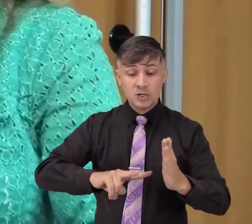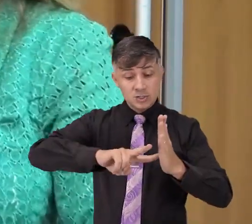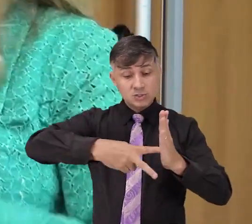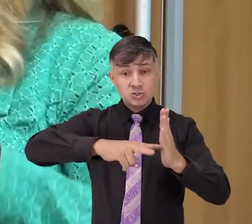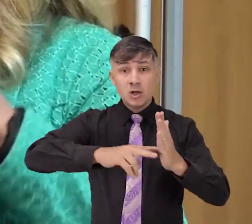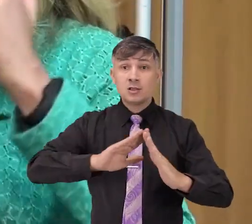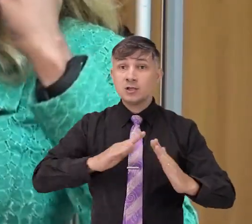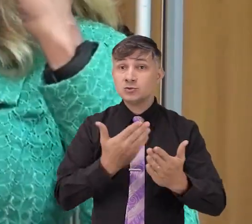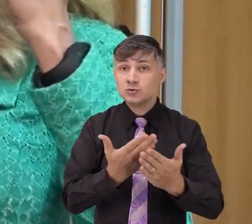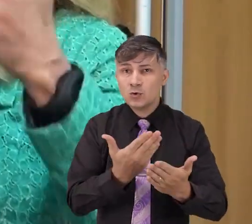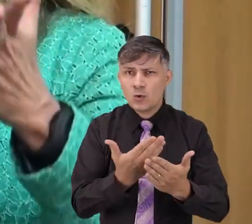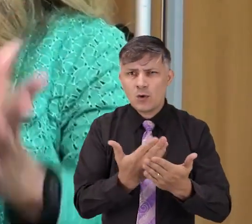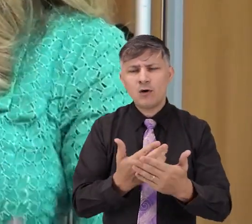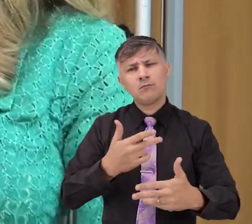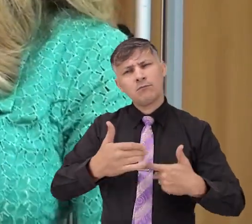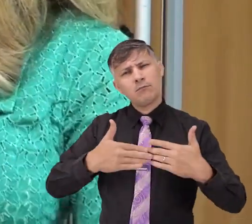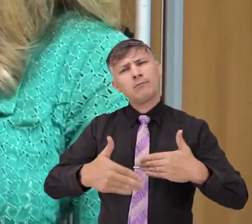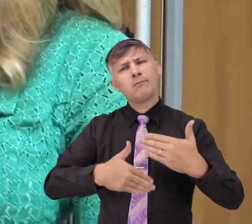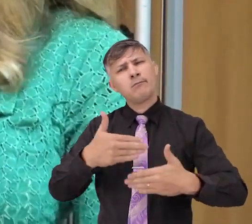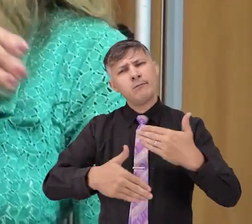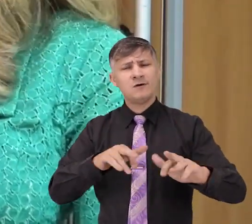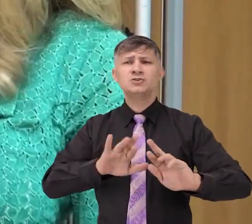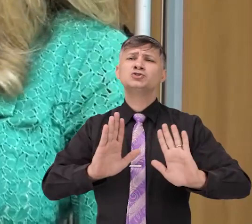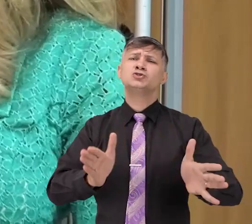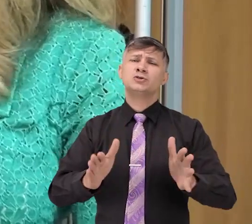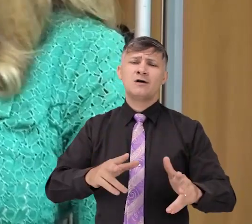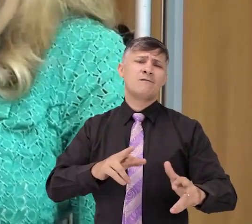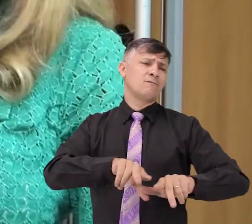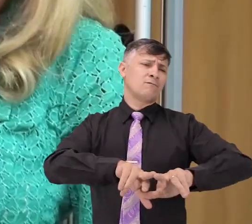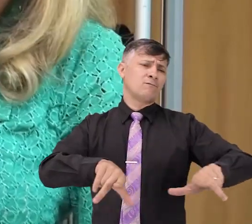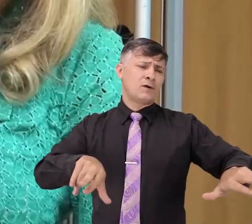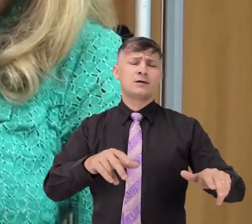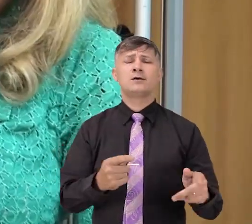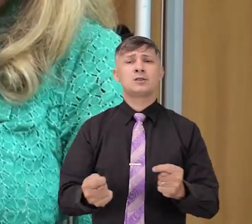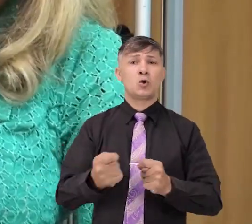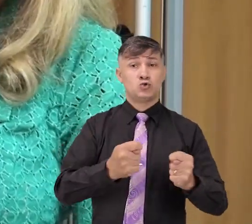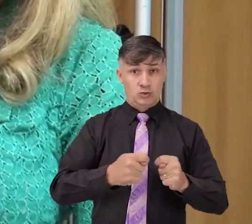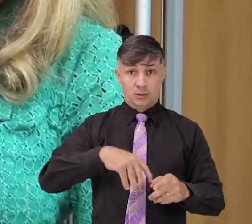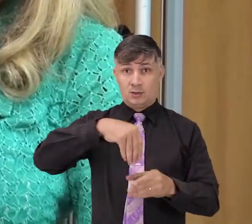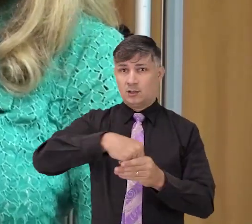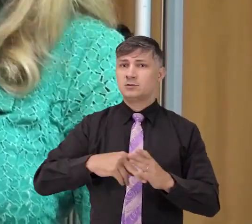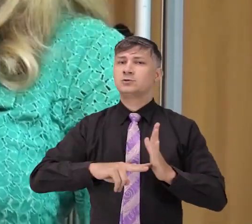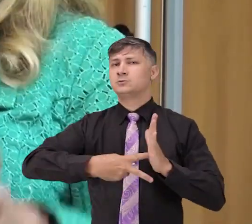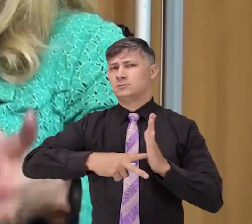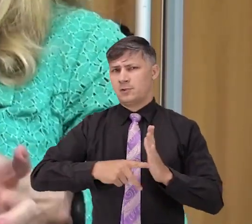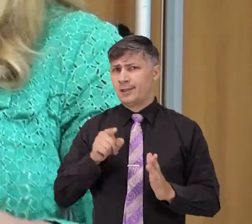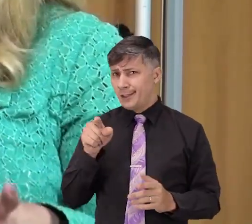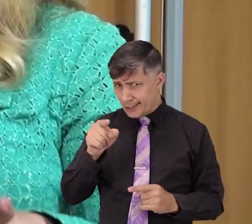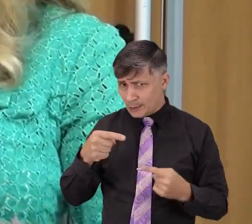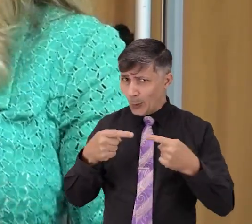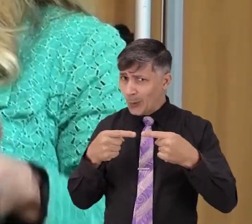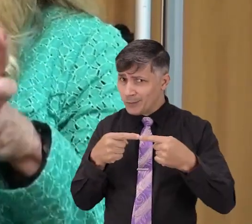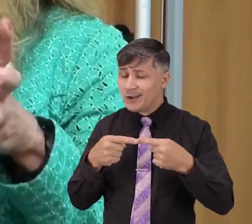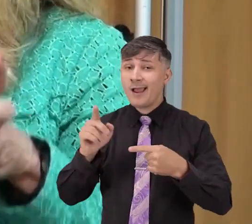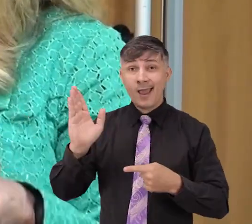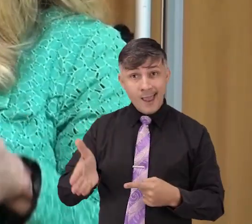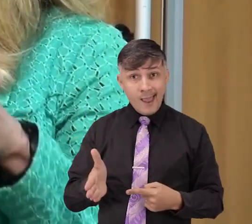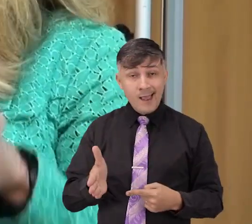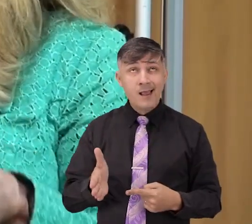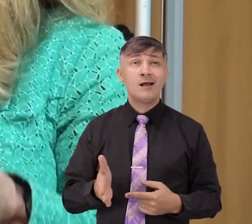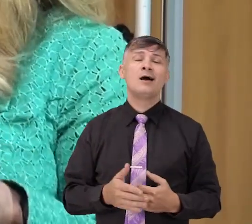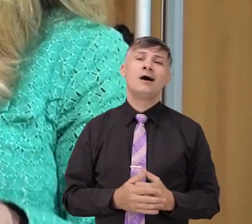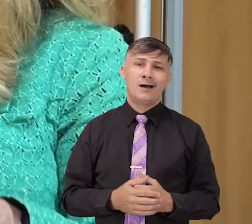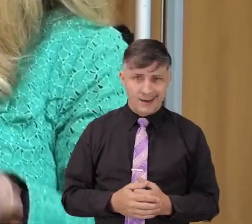sindicato de escolas, e vai aí por diante, porque são várias negociações que nós temos através do sindicato. Então, essas situações, que são